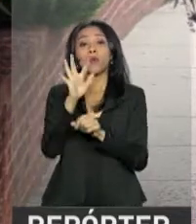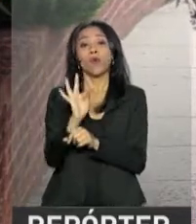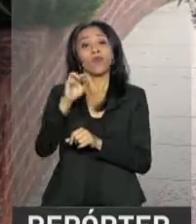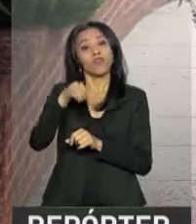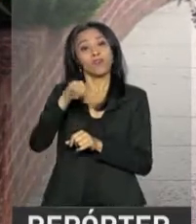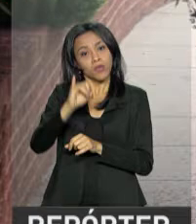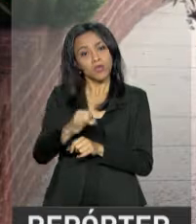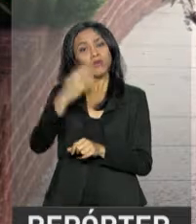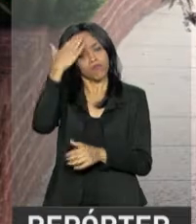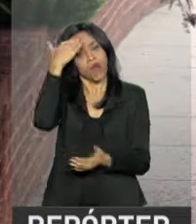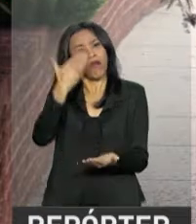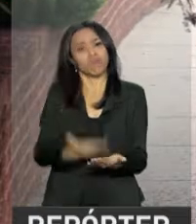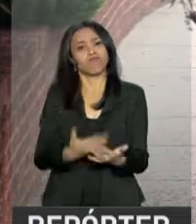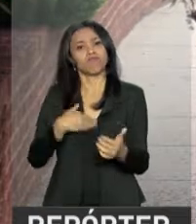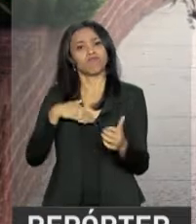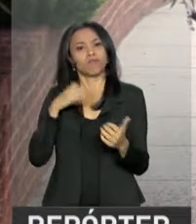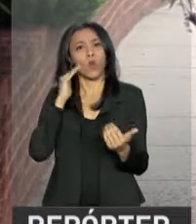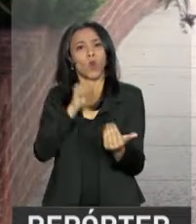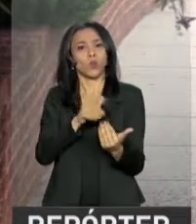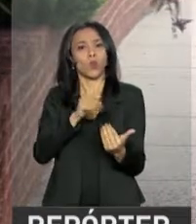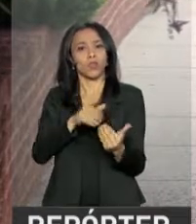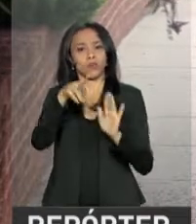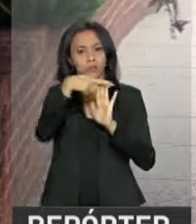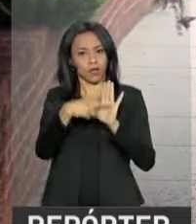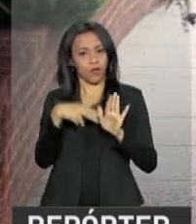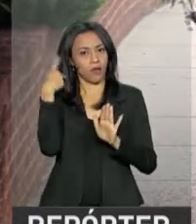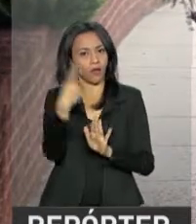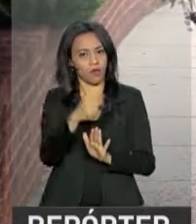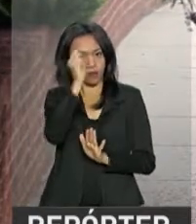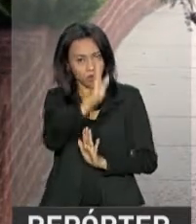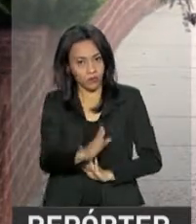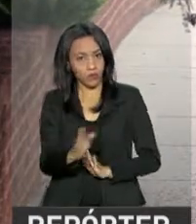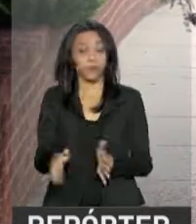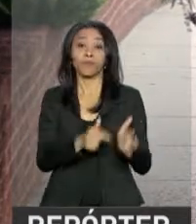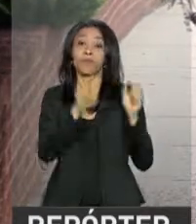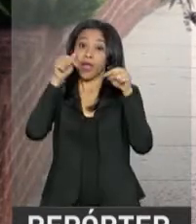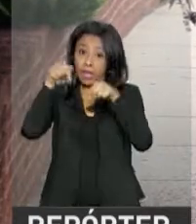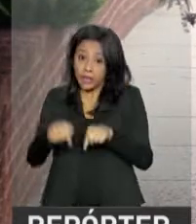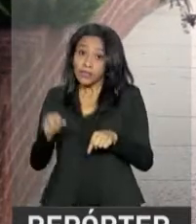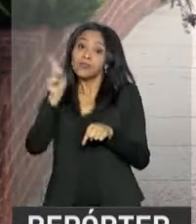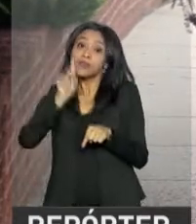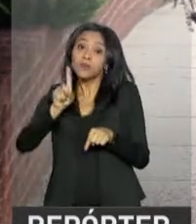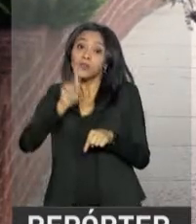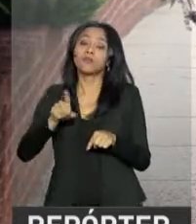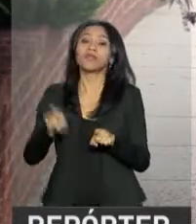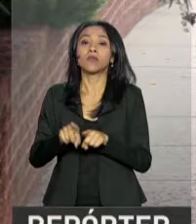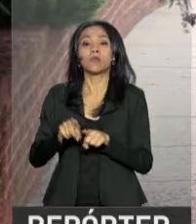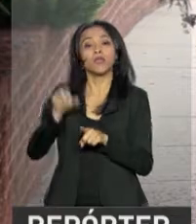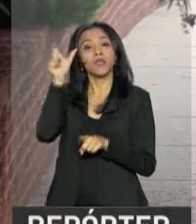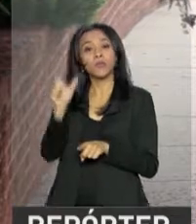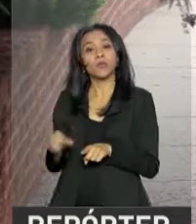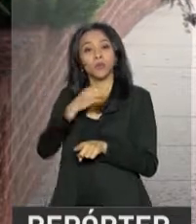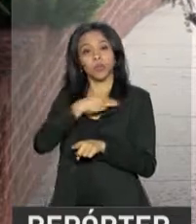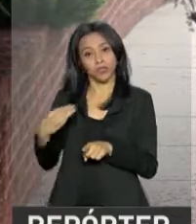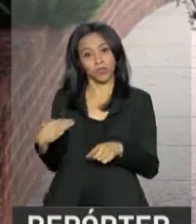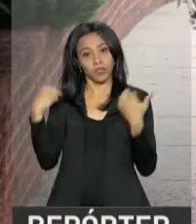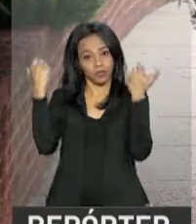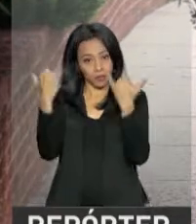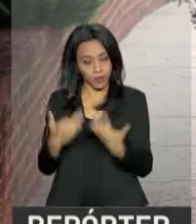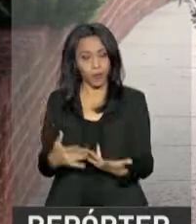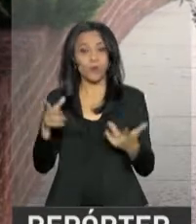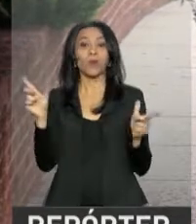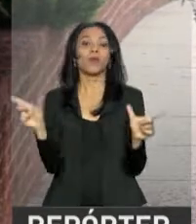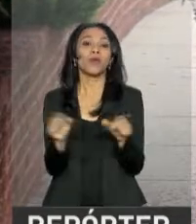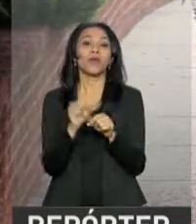governo brasileiro na questão. Aqui nos Estados Unidos, o ministro da Fazenda também comentou a prévia do IPCA, que foi divulgada